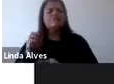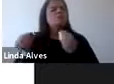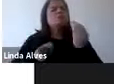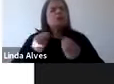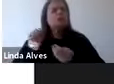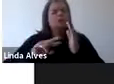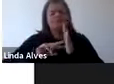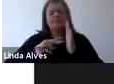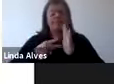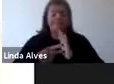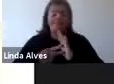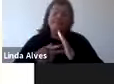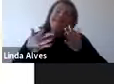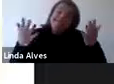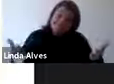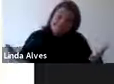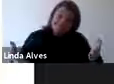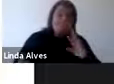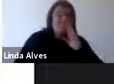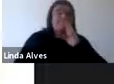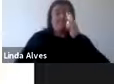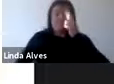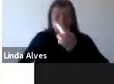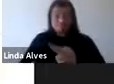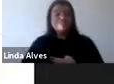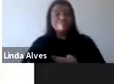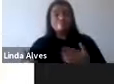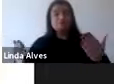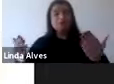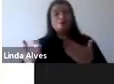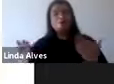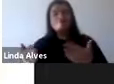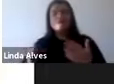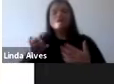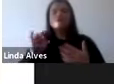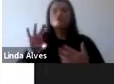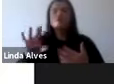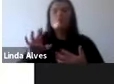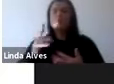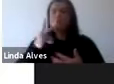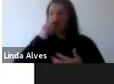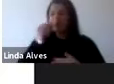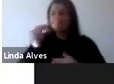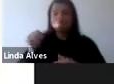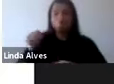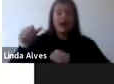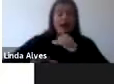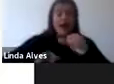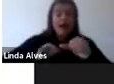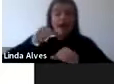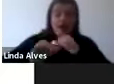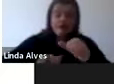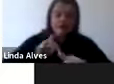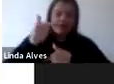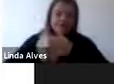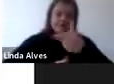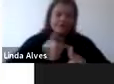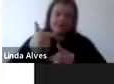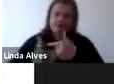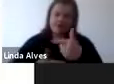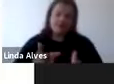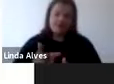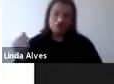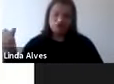O que está acontecendo, Gilson, na verdade, é só o reflexo da reforma trabalhista, que foi extremamente